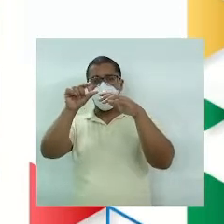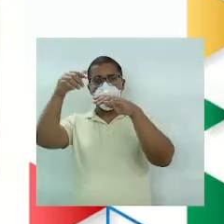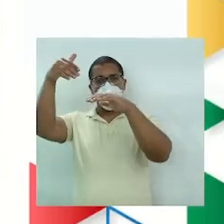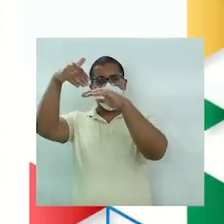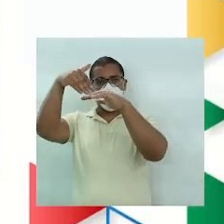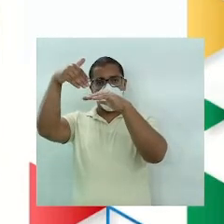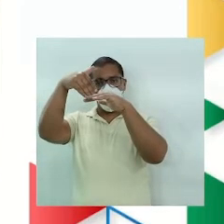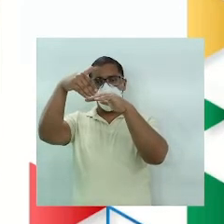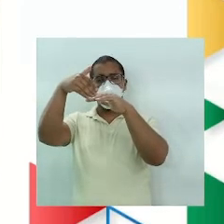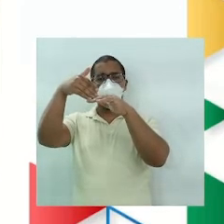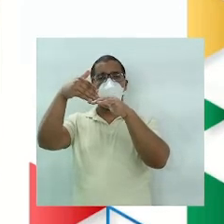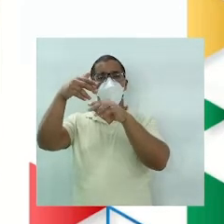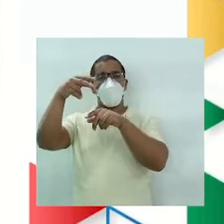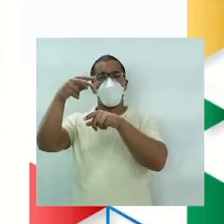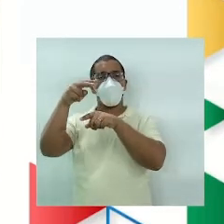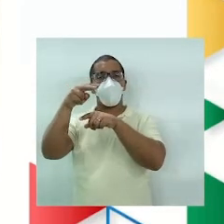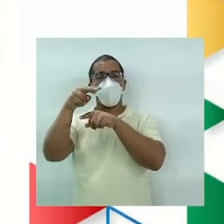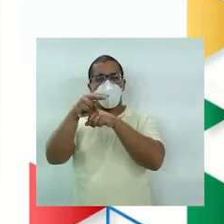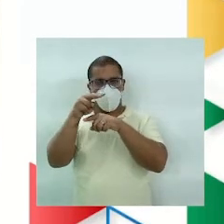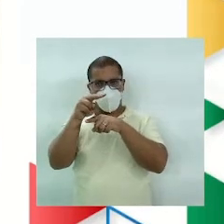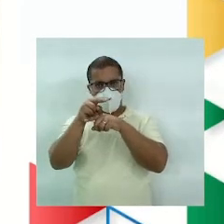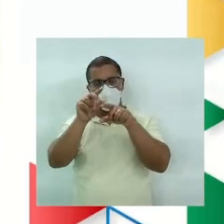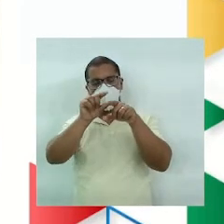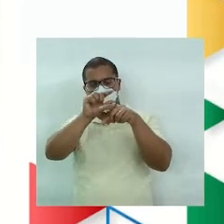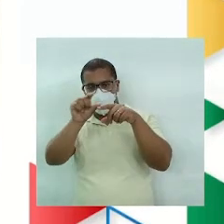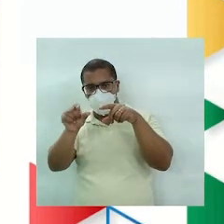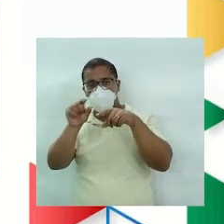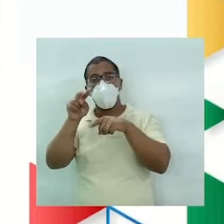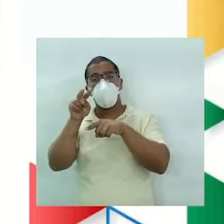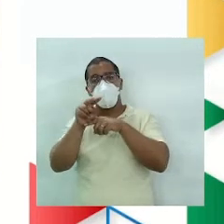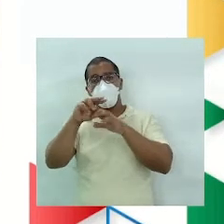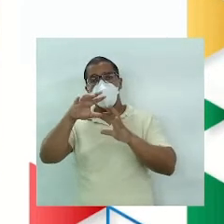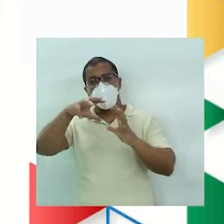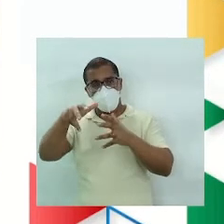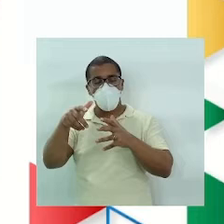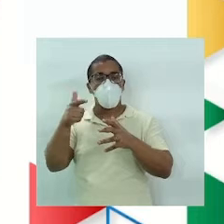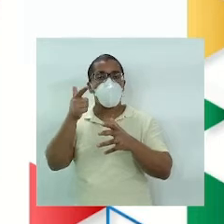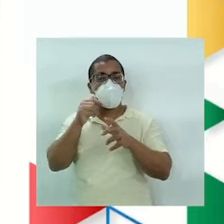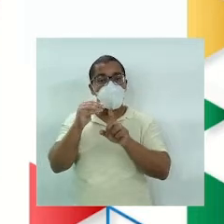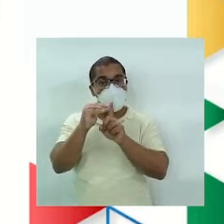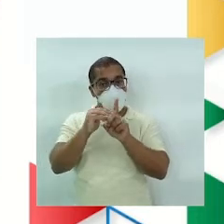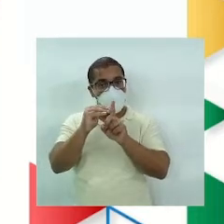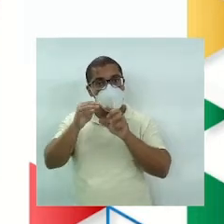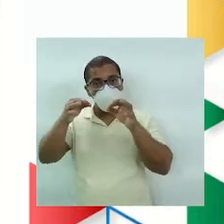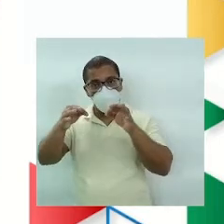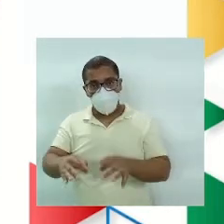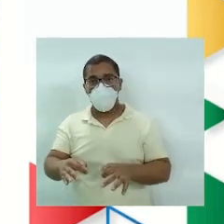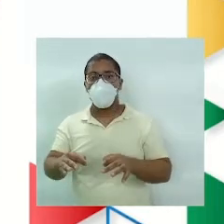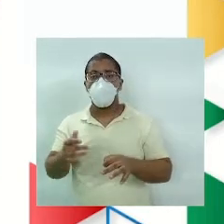manter a Terra em uma temperatura adequada, garantindo o calor necessário.